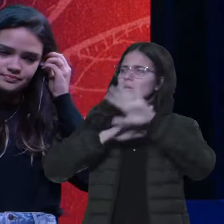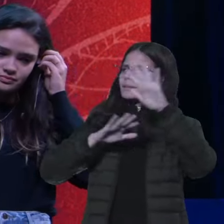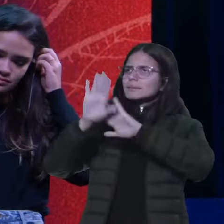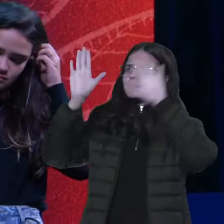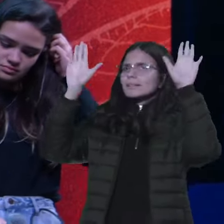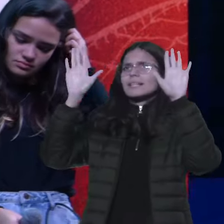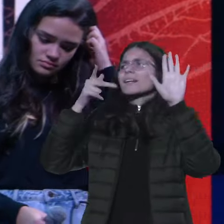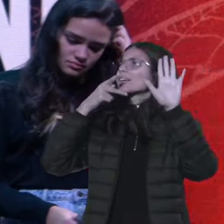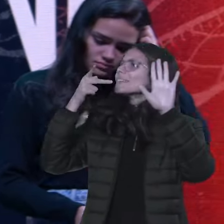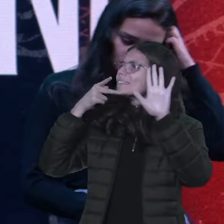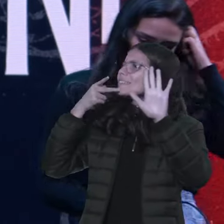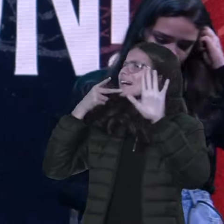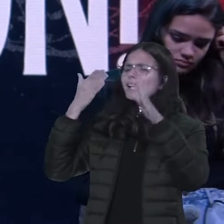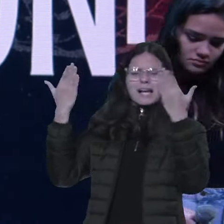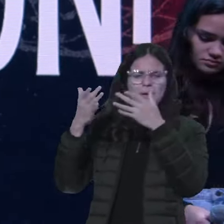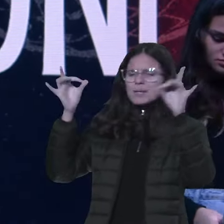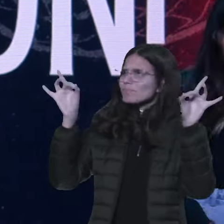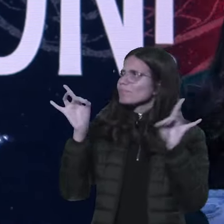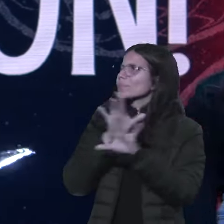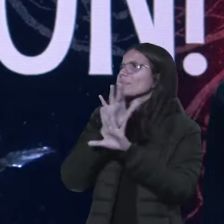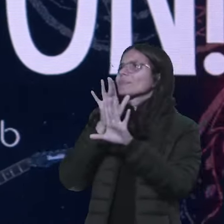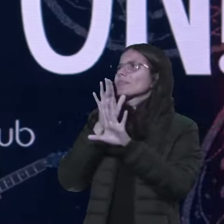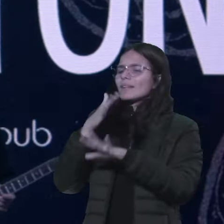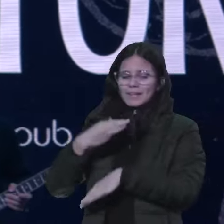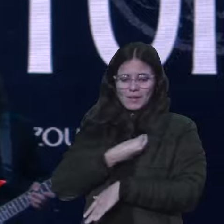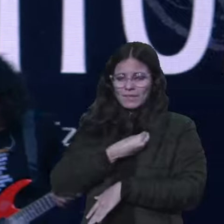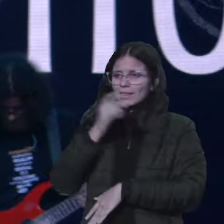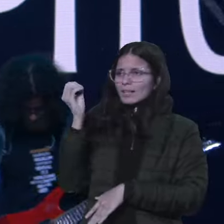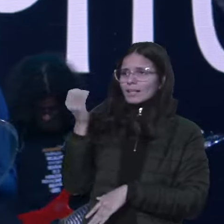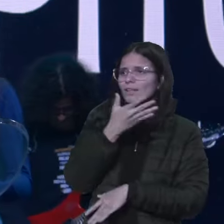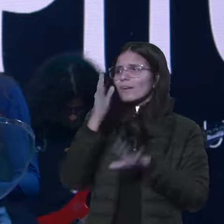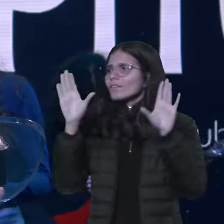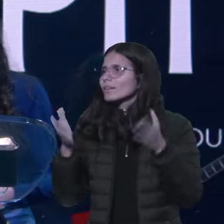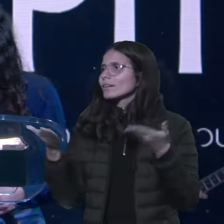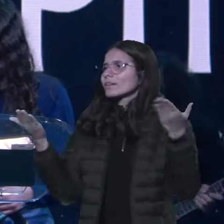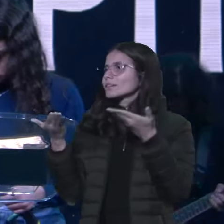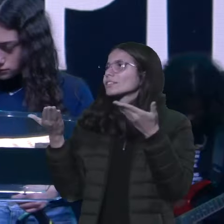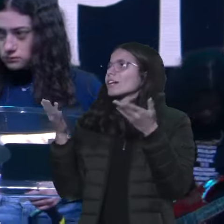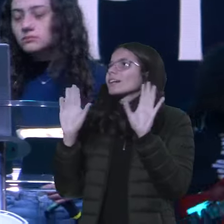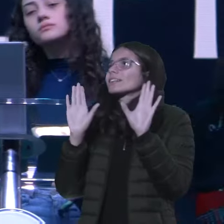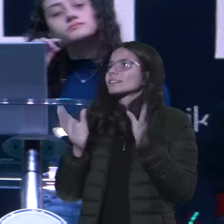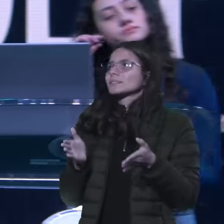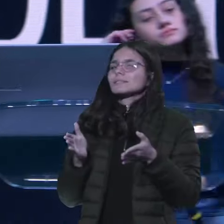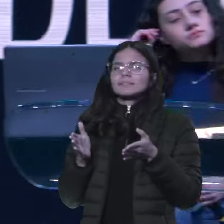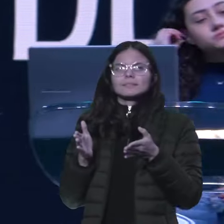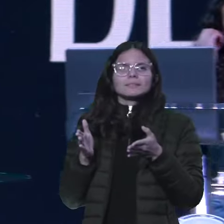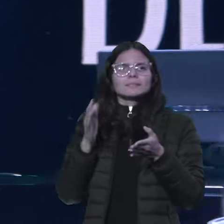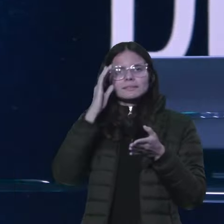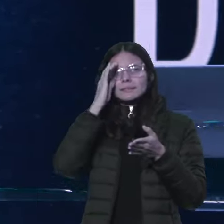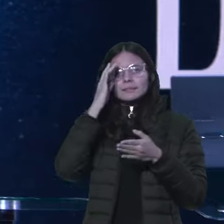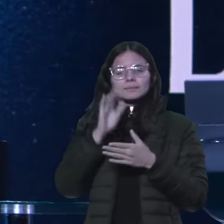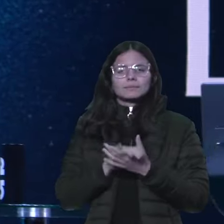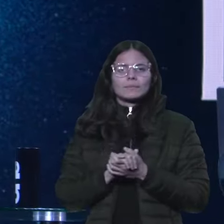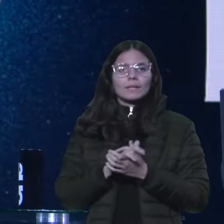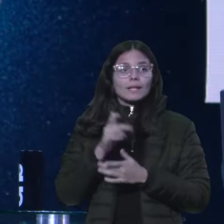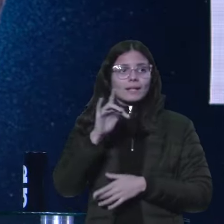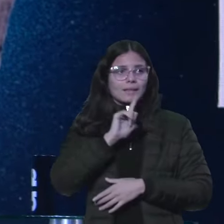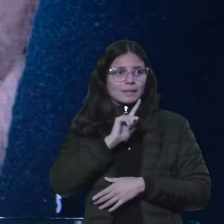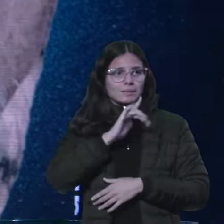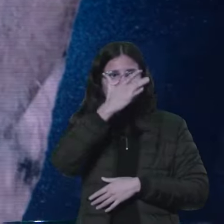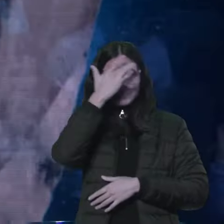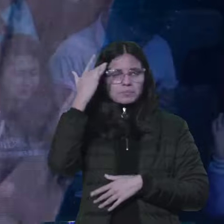vida nova, eu não posso ter medo. Pessoas estão precisando de Jesus, pessoas estão precisando de